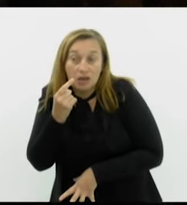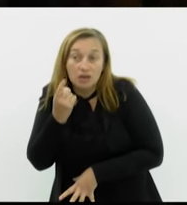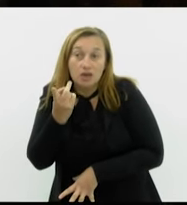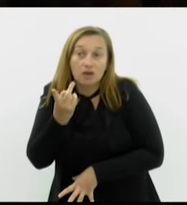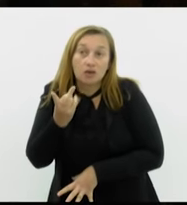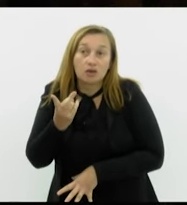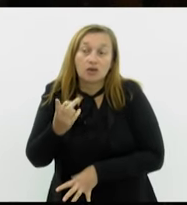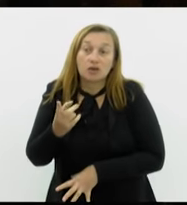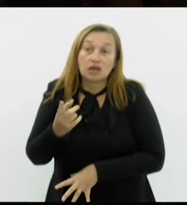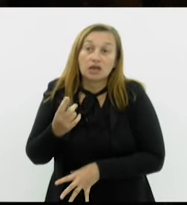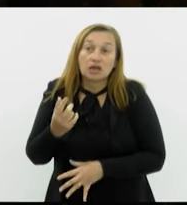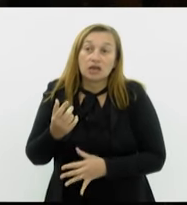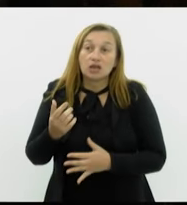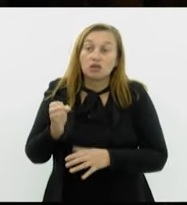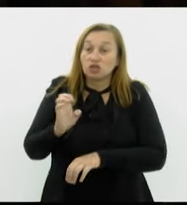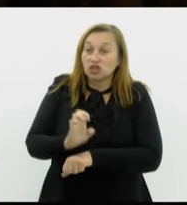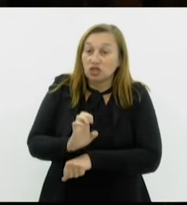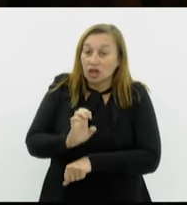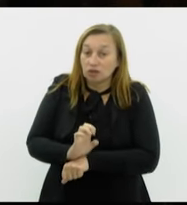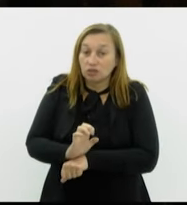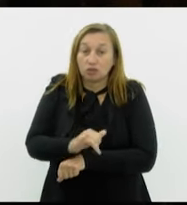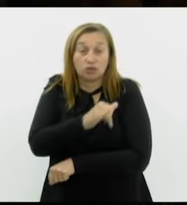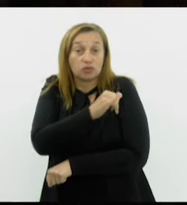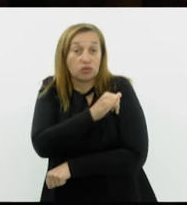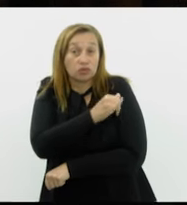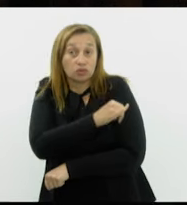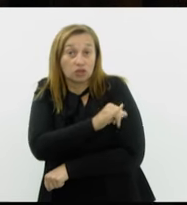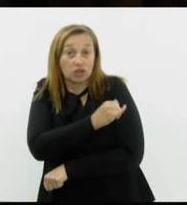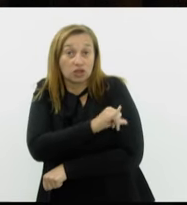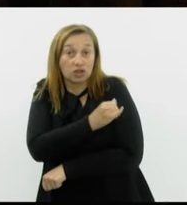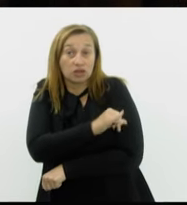e que o Estado do Rio de Janeiro está deitado no trilho.